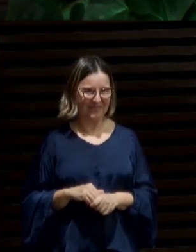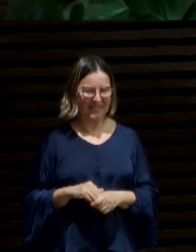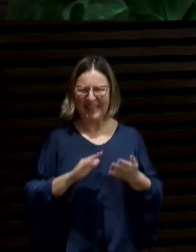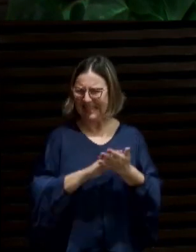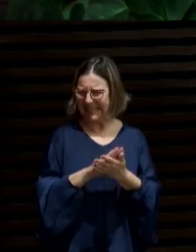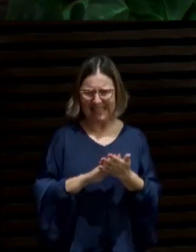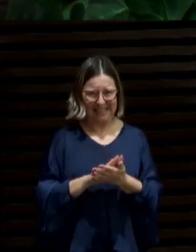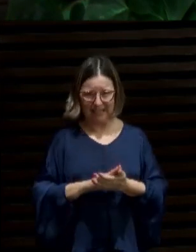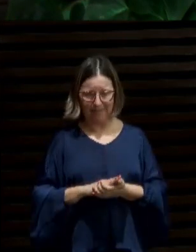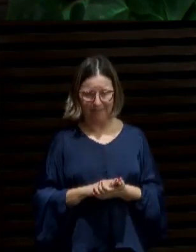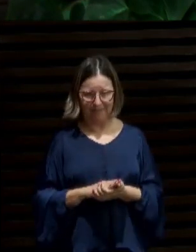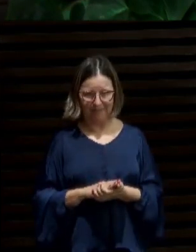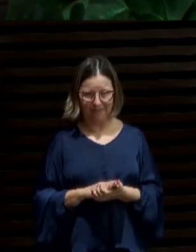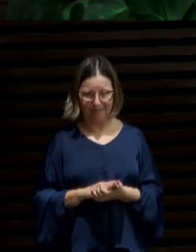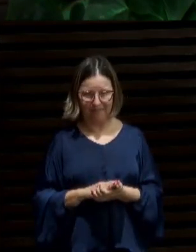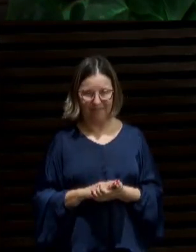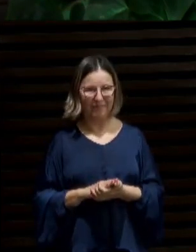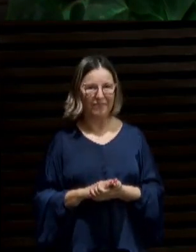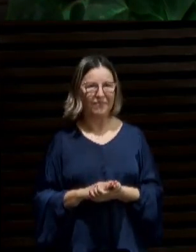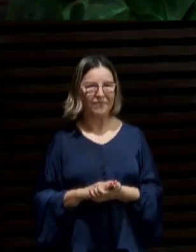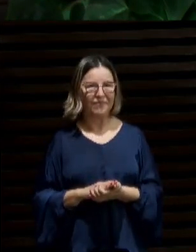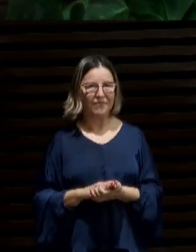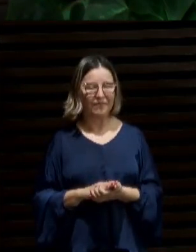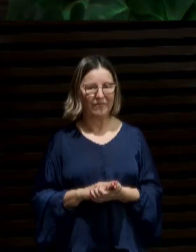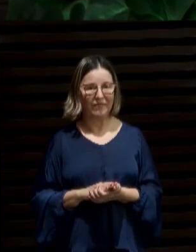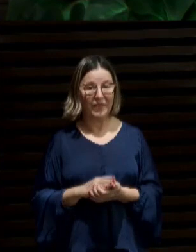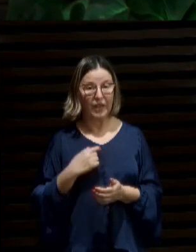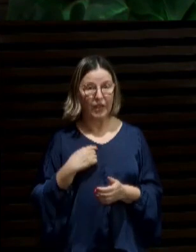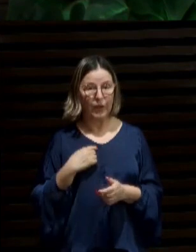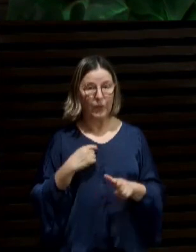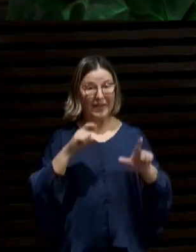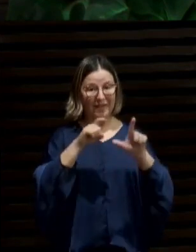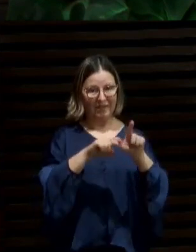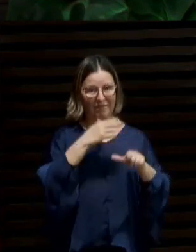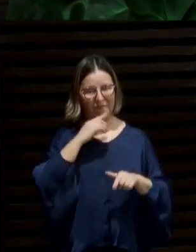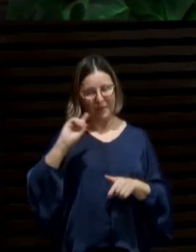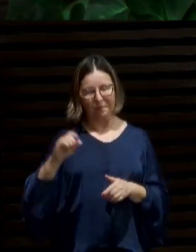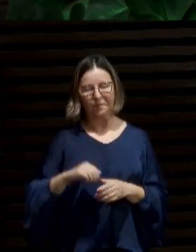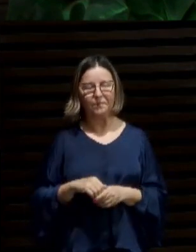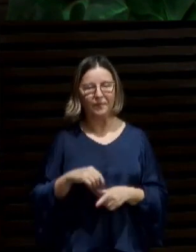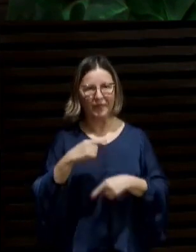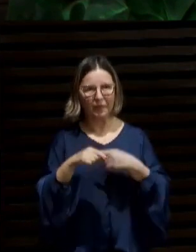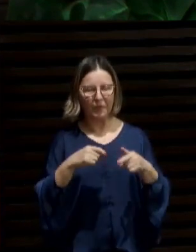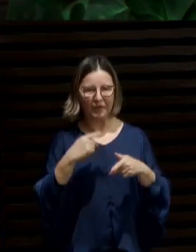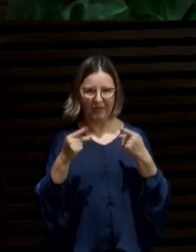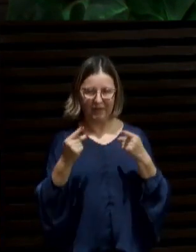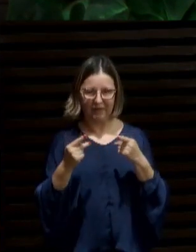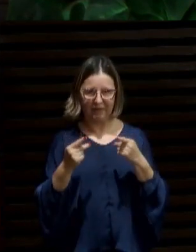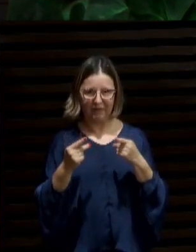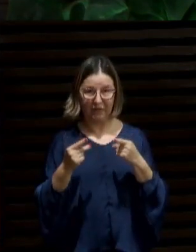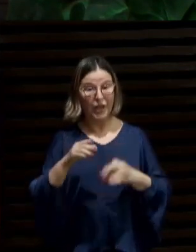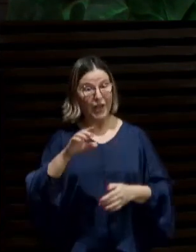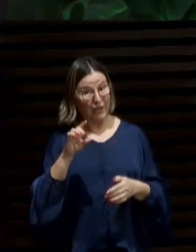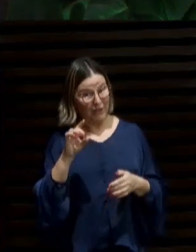Nada posso fazer por mim mesmo. Eu dependo do Pai. Depois ele vai dizer assim: senão